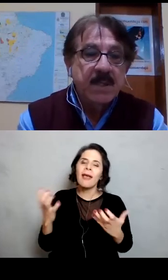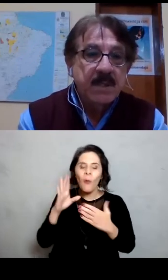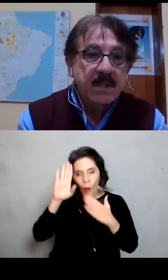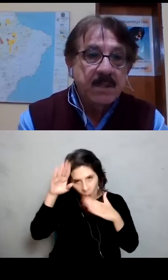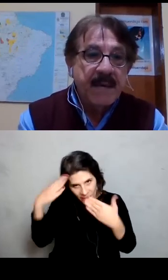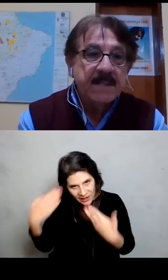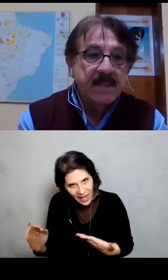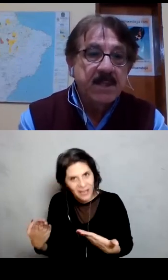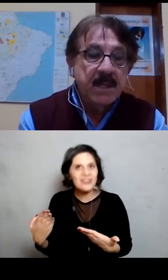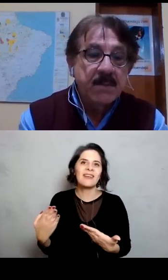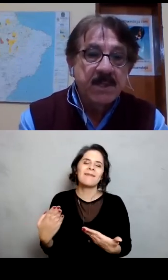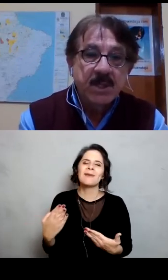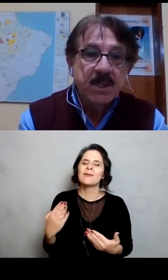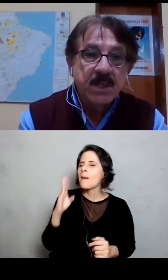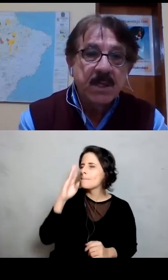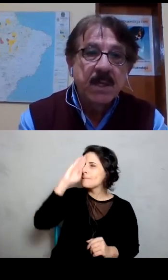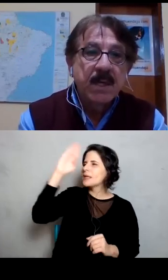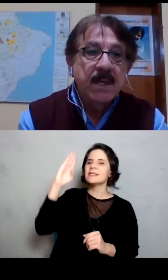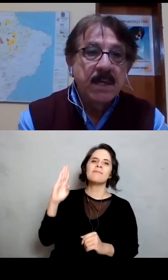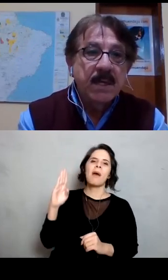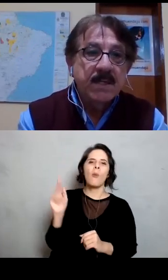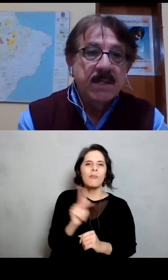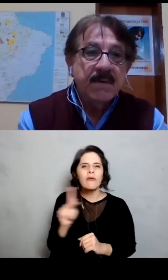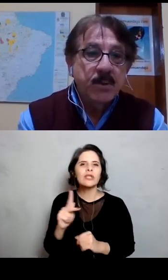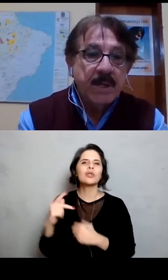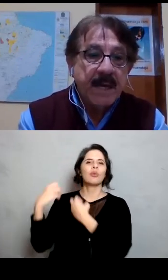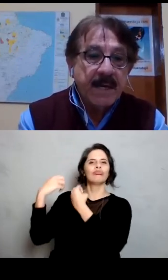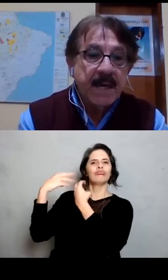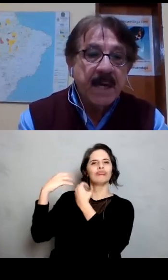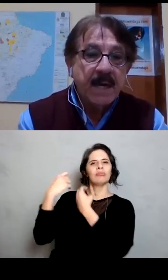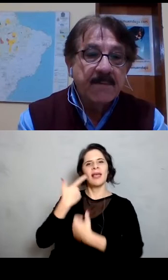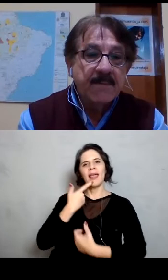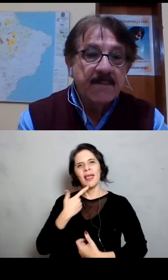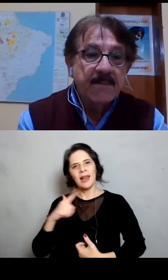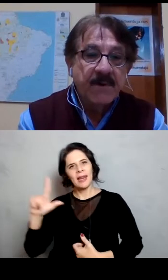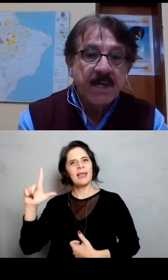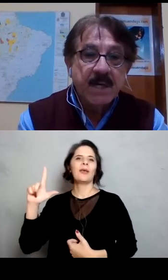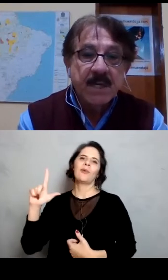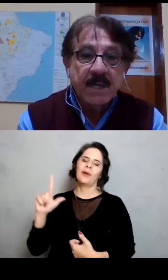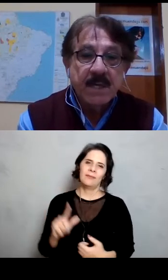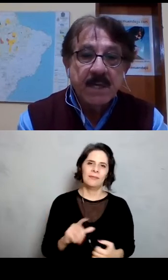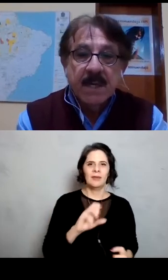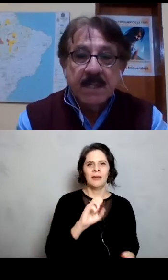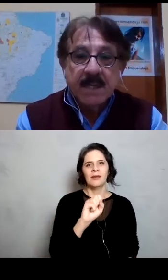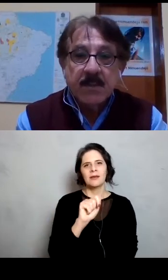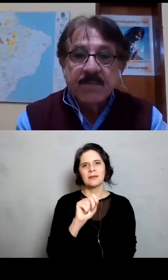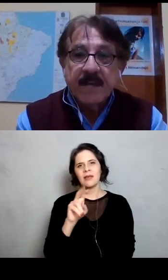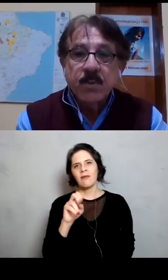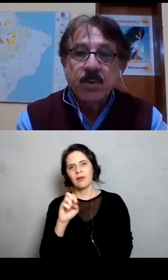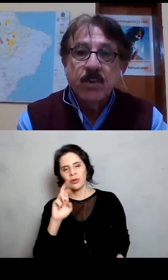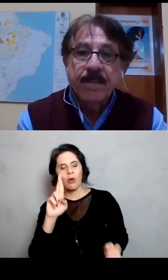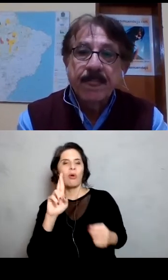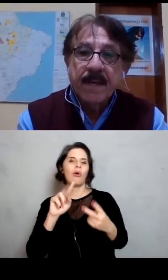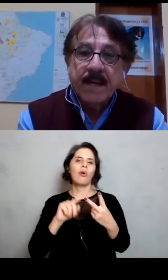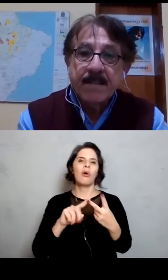um material sempre muito bom, sempre com coisa para crianças e tal, pensando aí. Pode passar, por favor, e eu vou